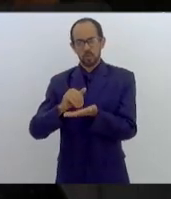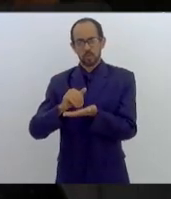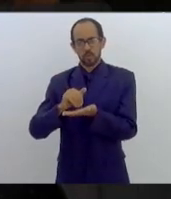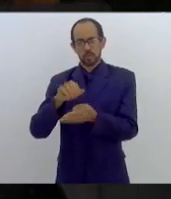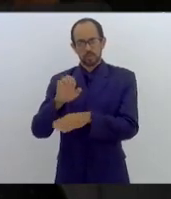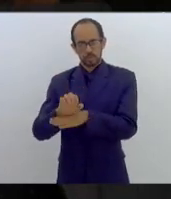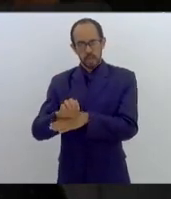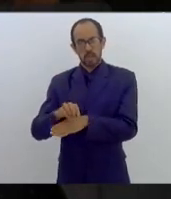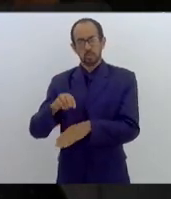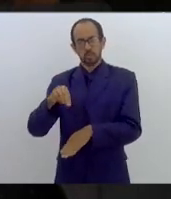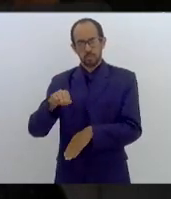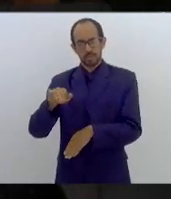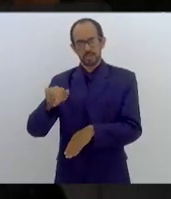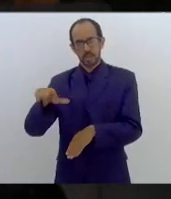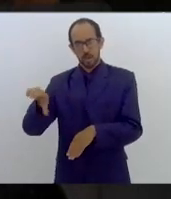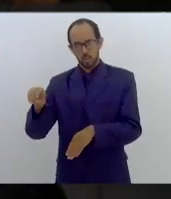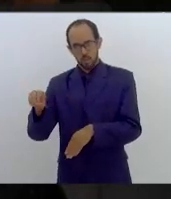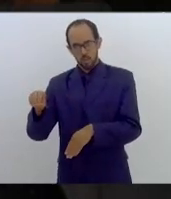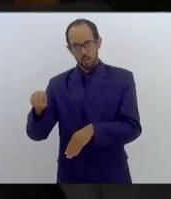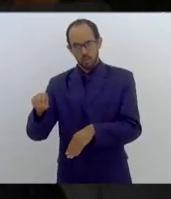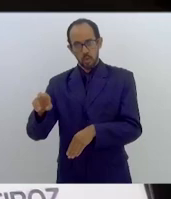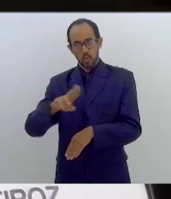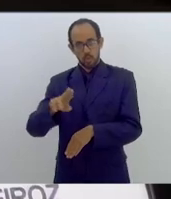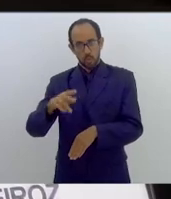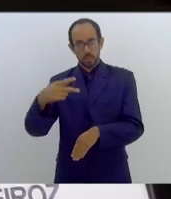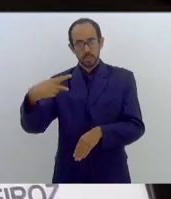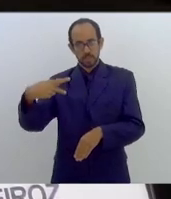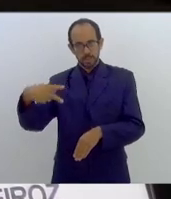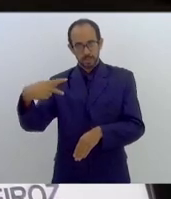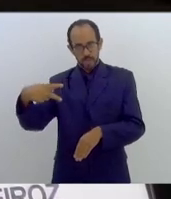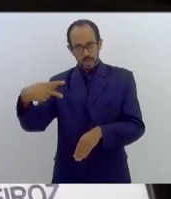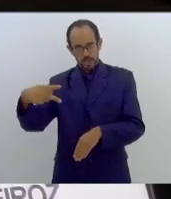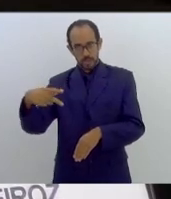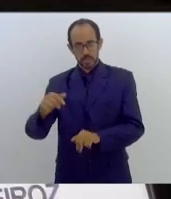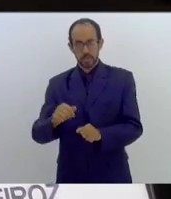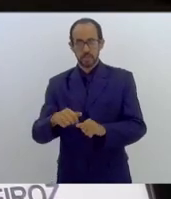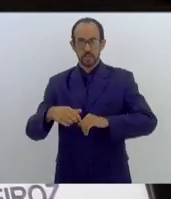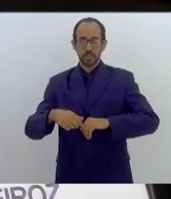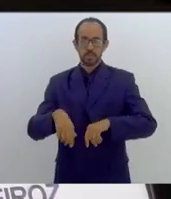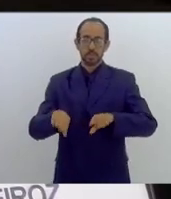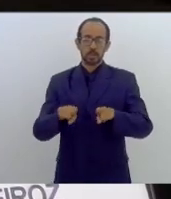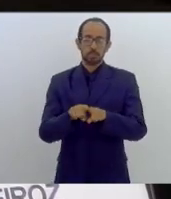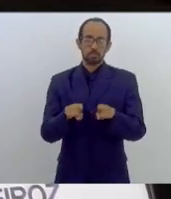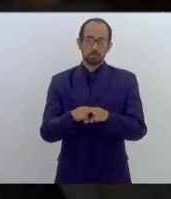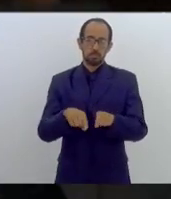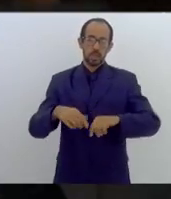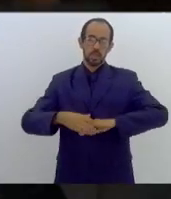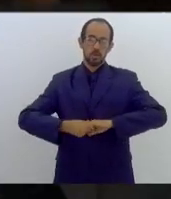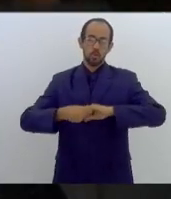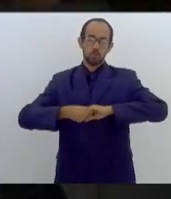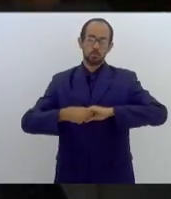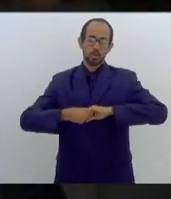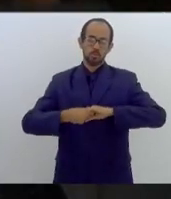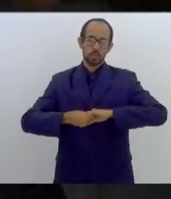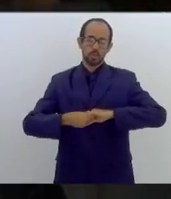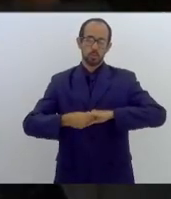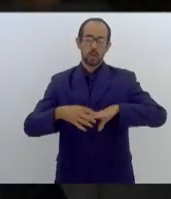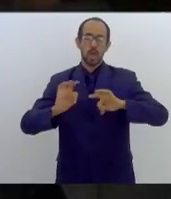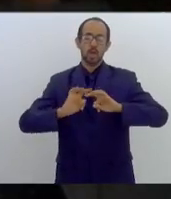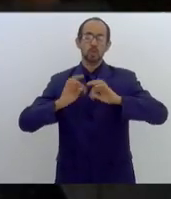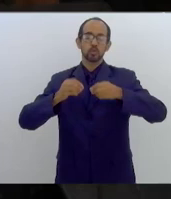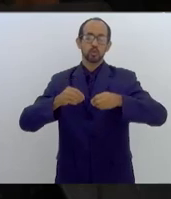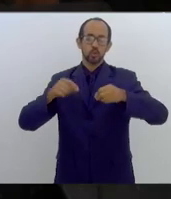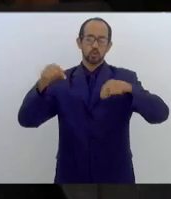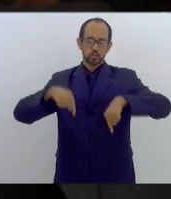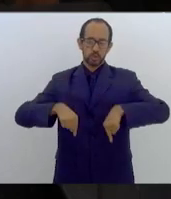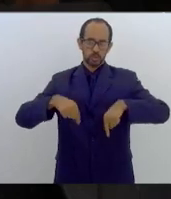e cumprimentando essas dignas figuras, queria cumprimentar a todas e